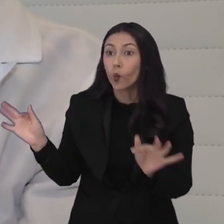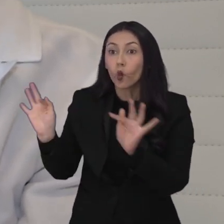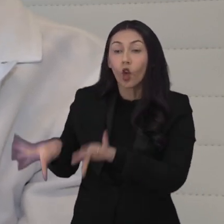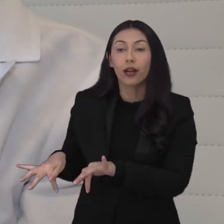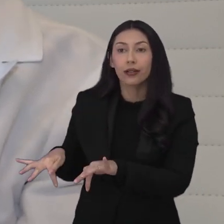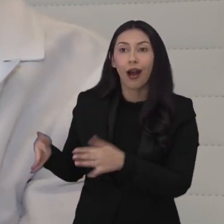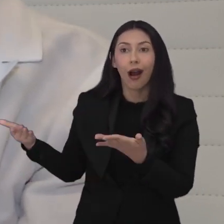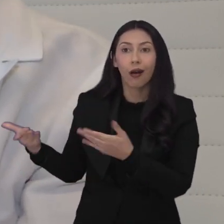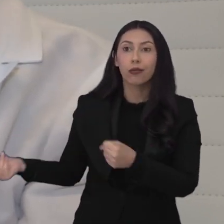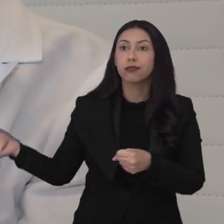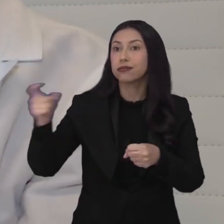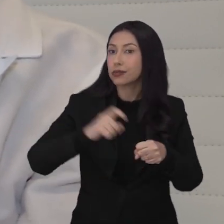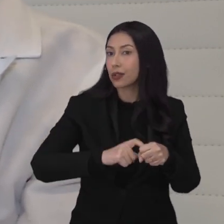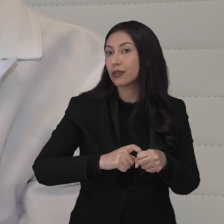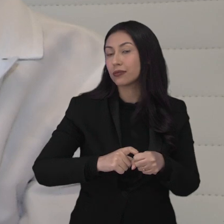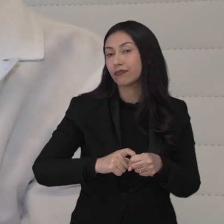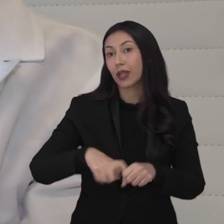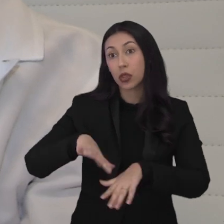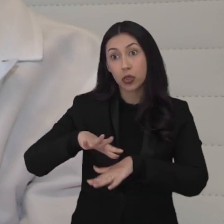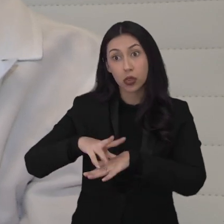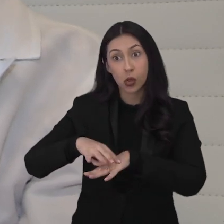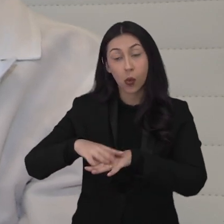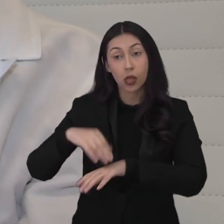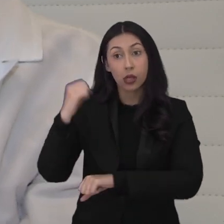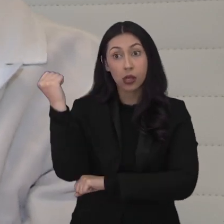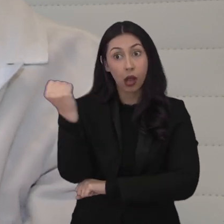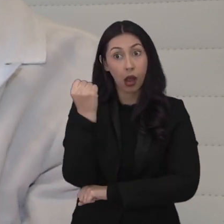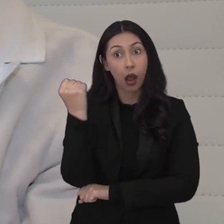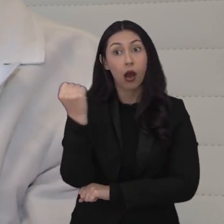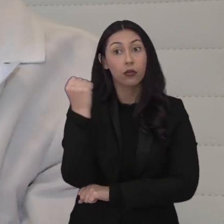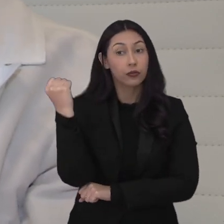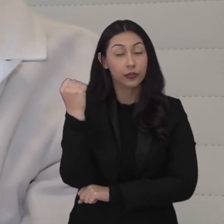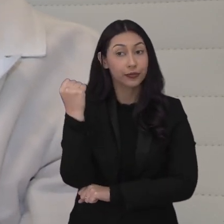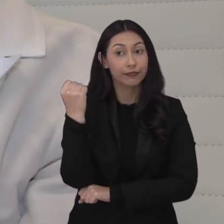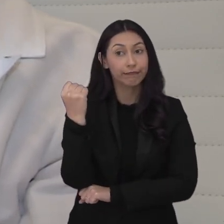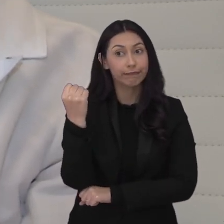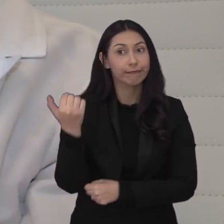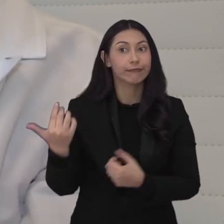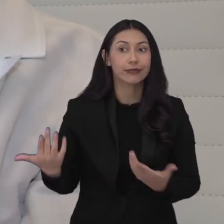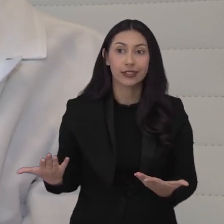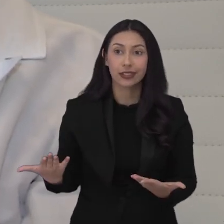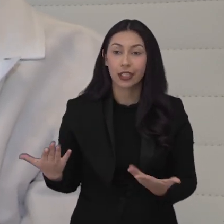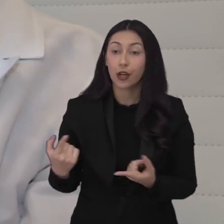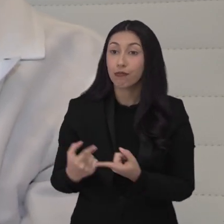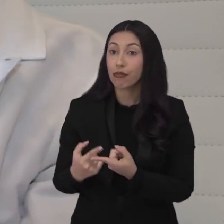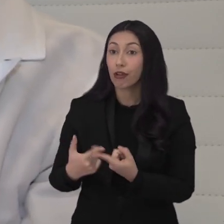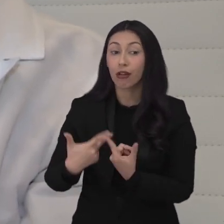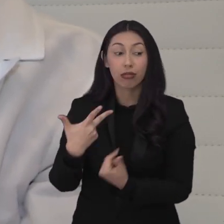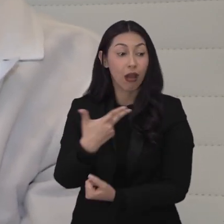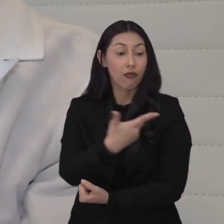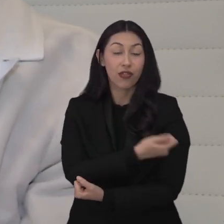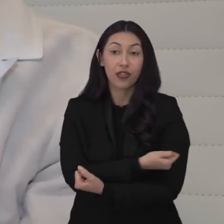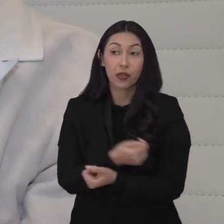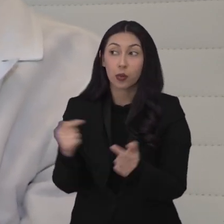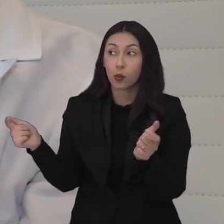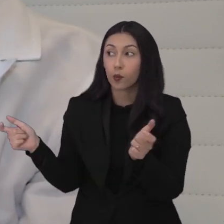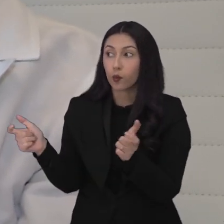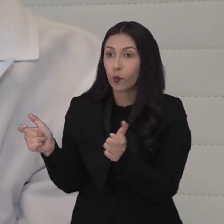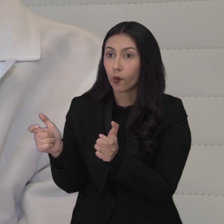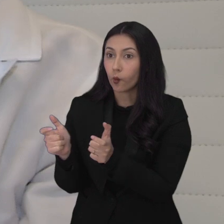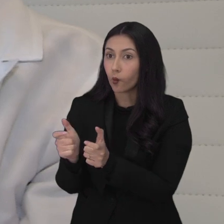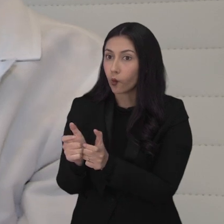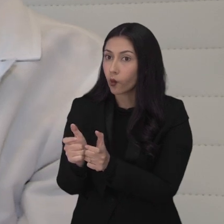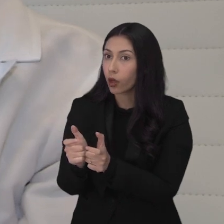2016 retornou então assim é uma doença extremamente grave e tá eh pela falta de